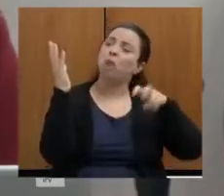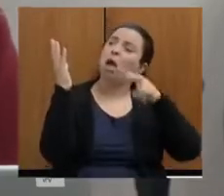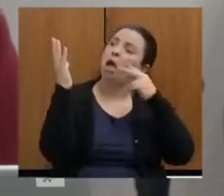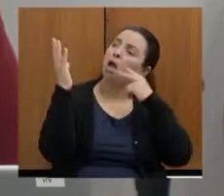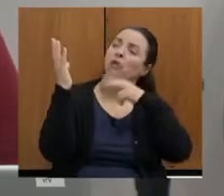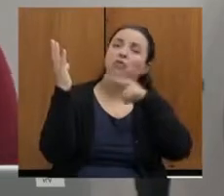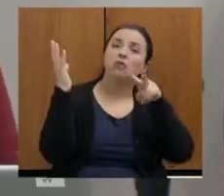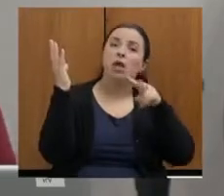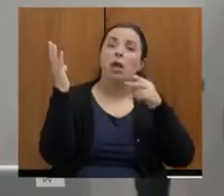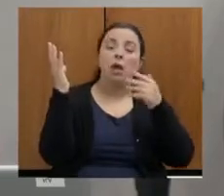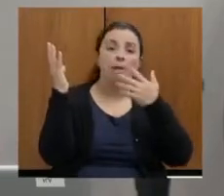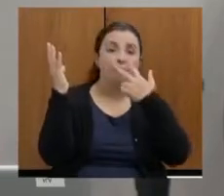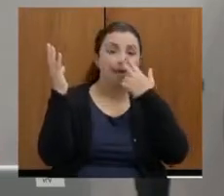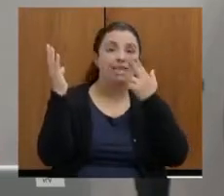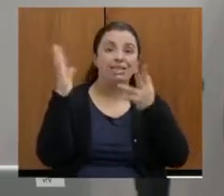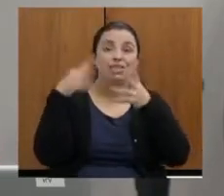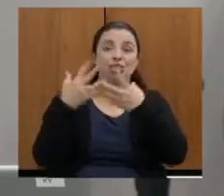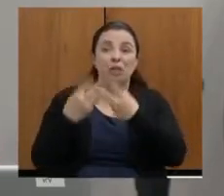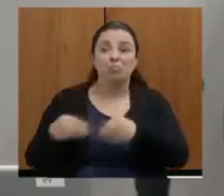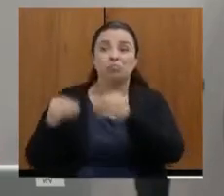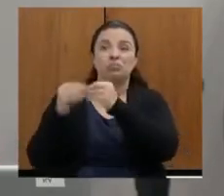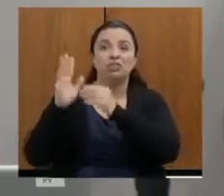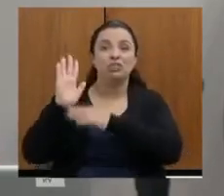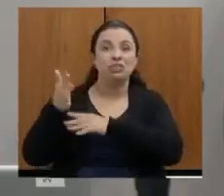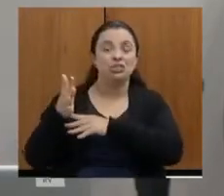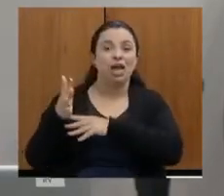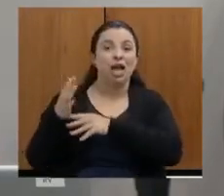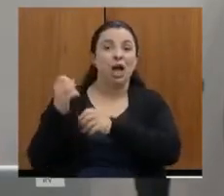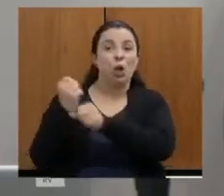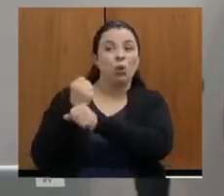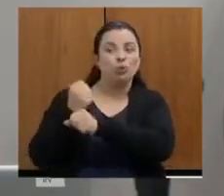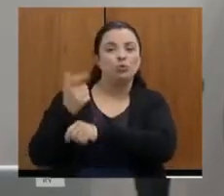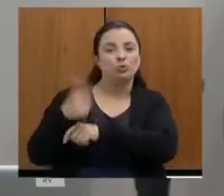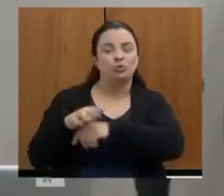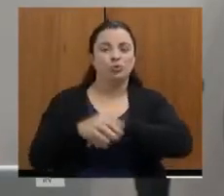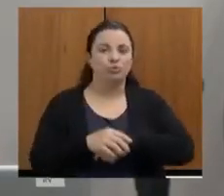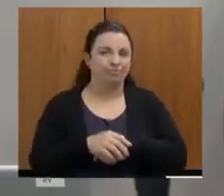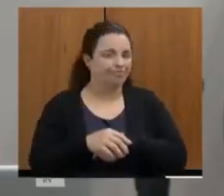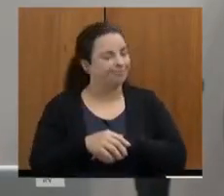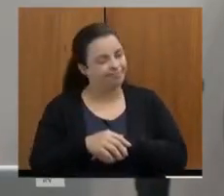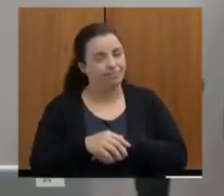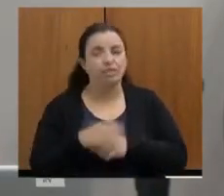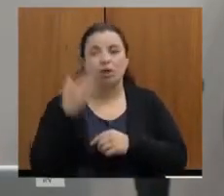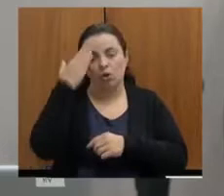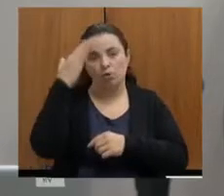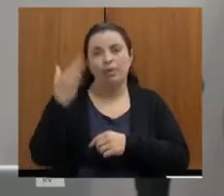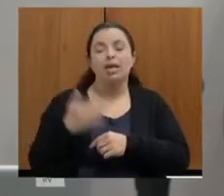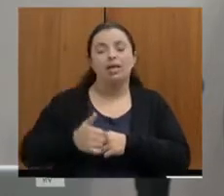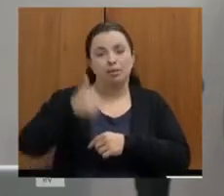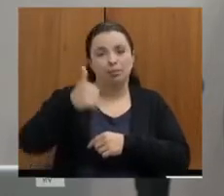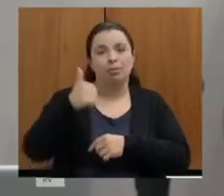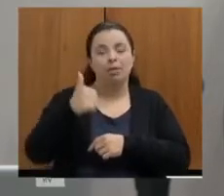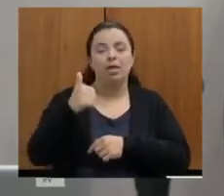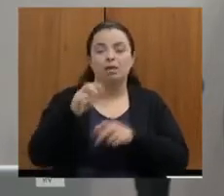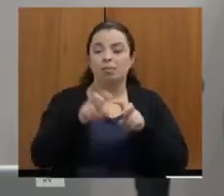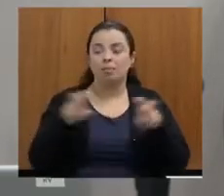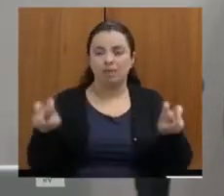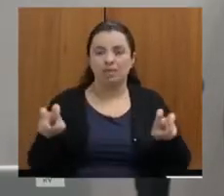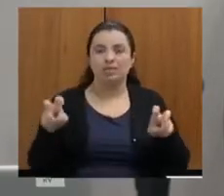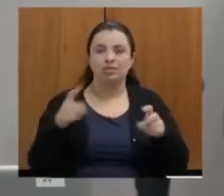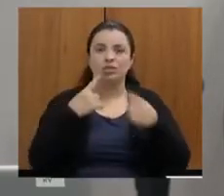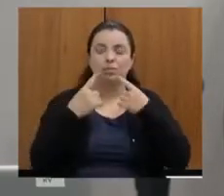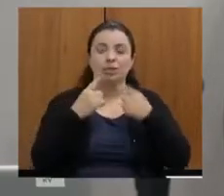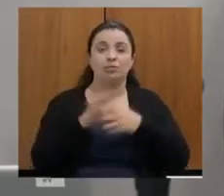tivesse sido recomposto mas mas então muito obrigada por essa primeira mesa antes de nós encerrarmos